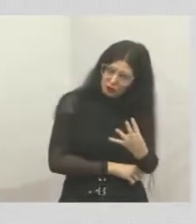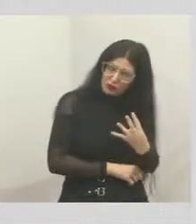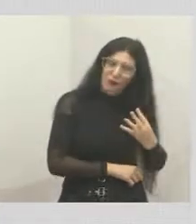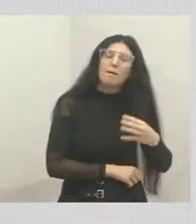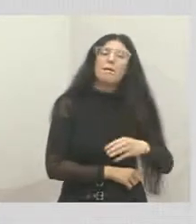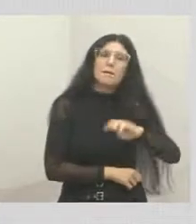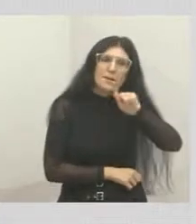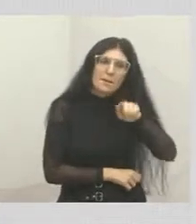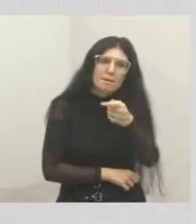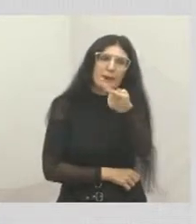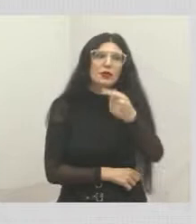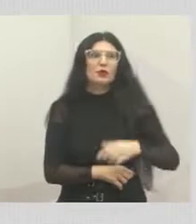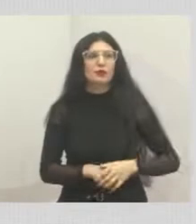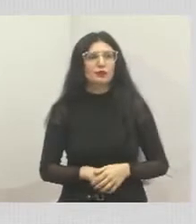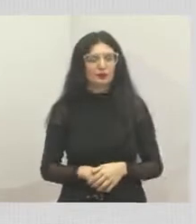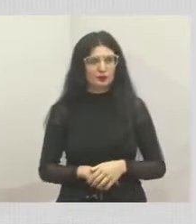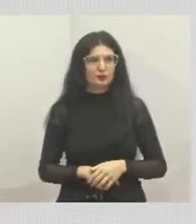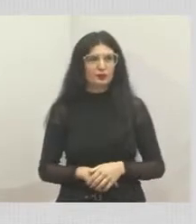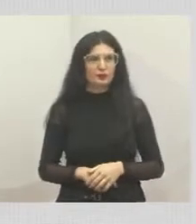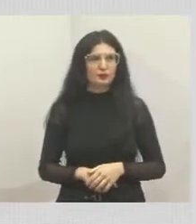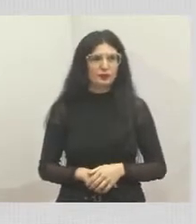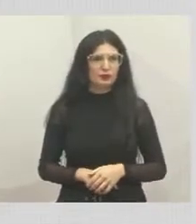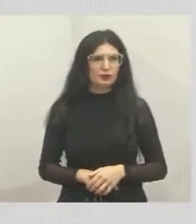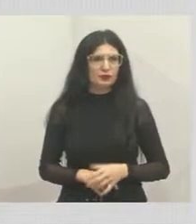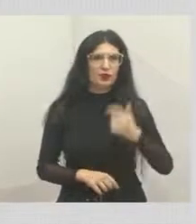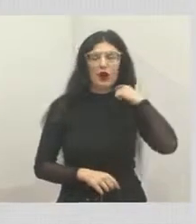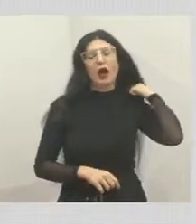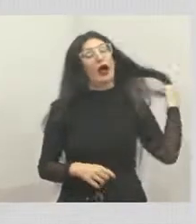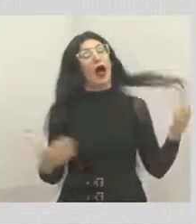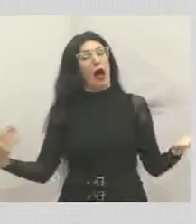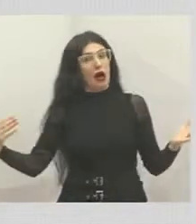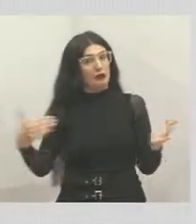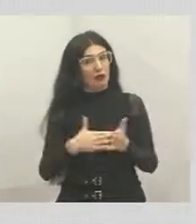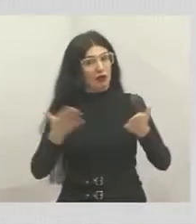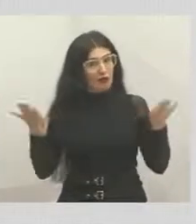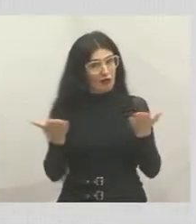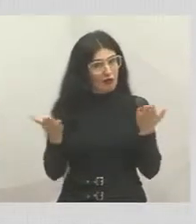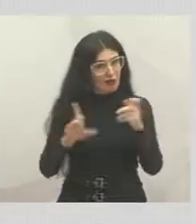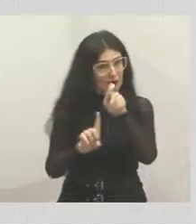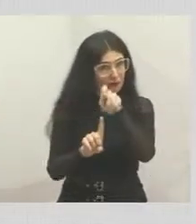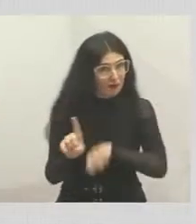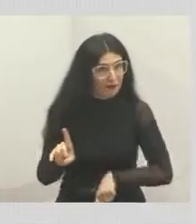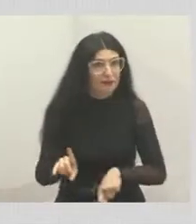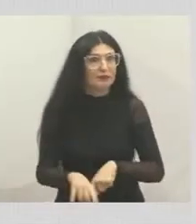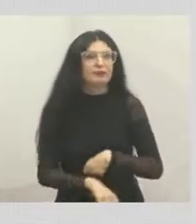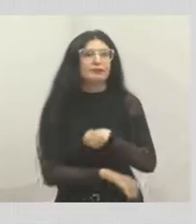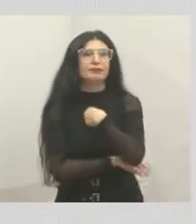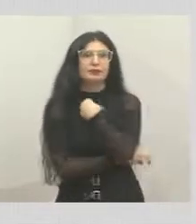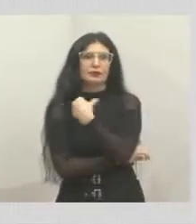994.234.000, e na qual foi realizado, até esse presente momento,